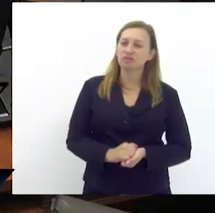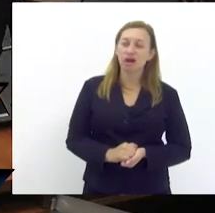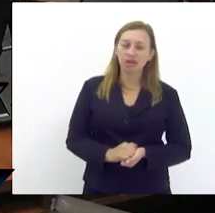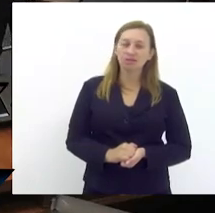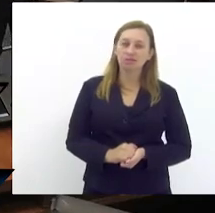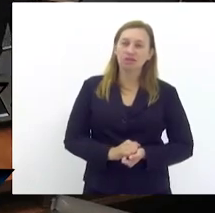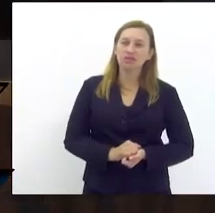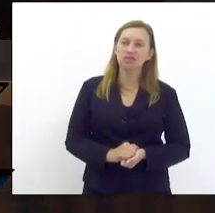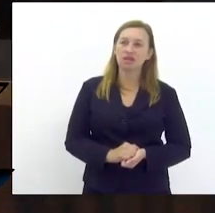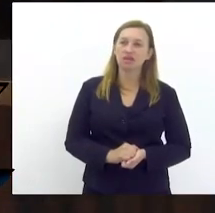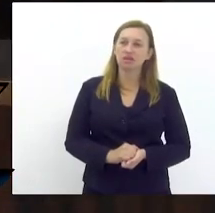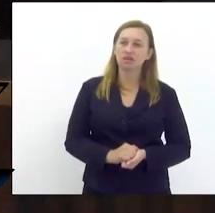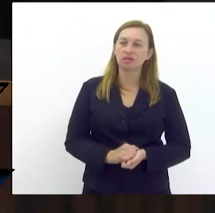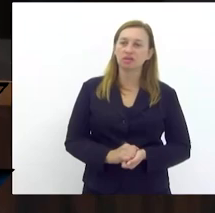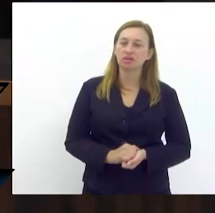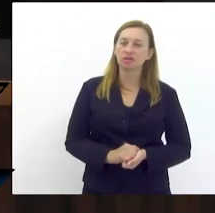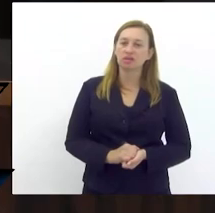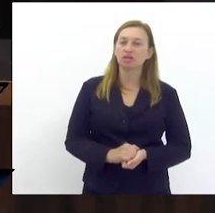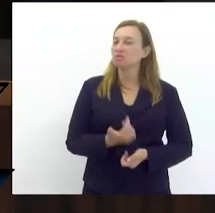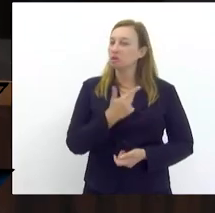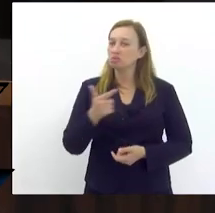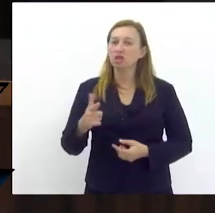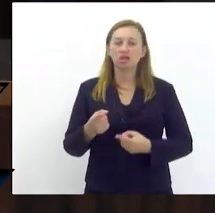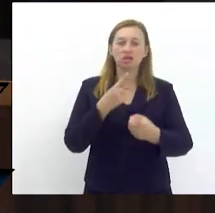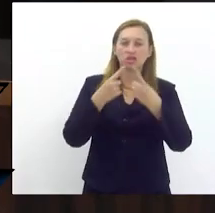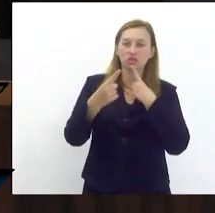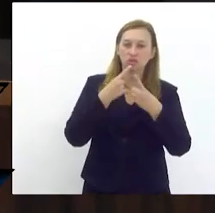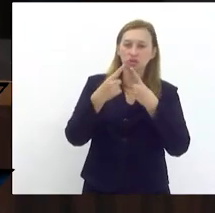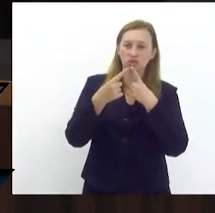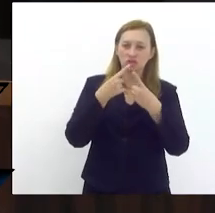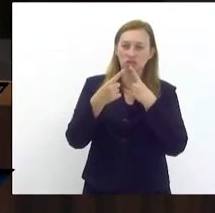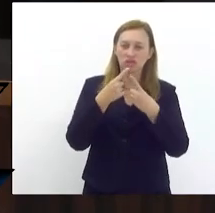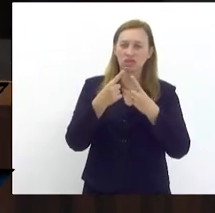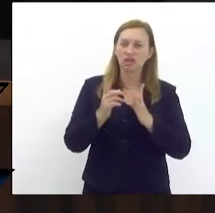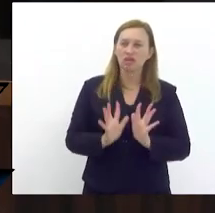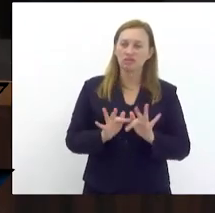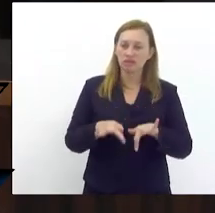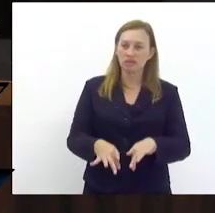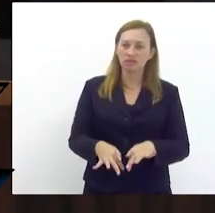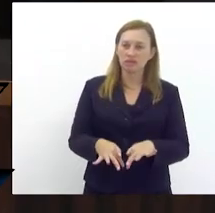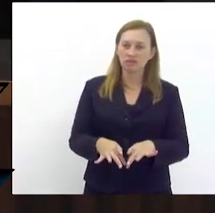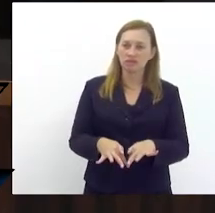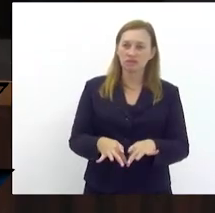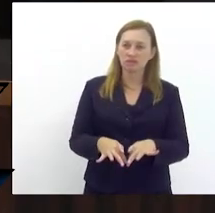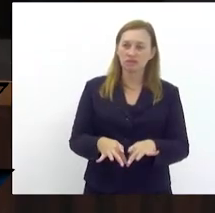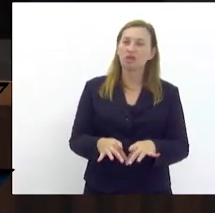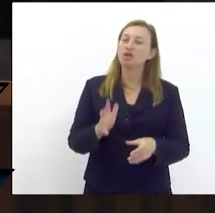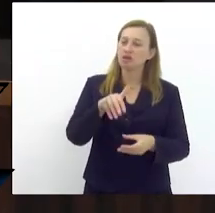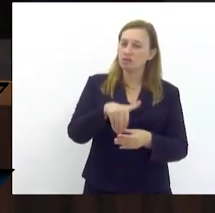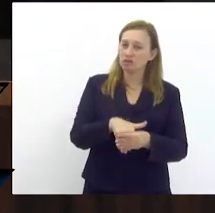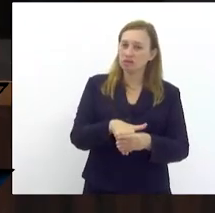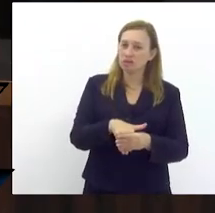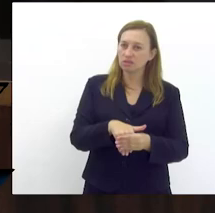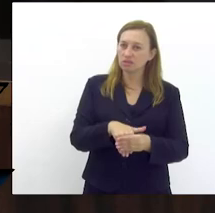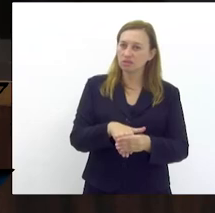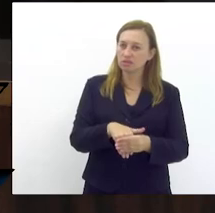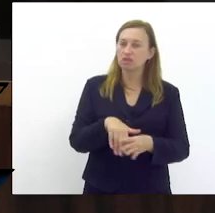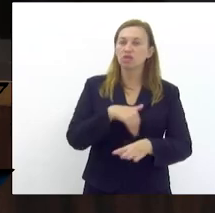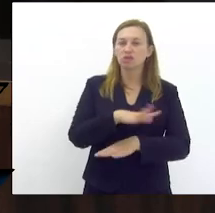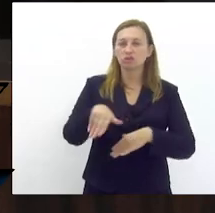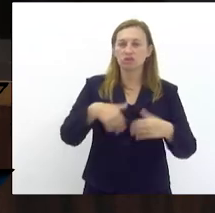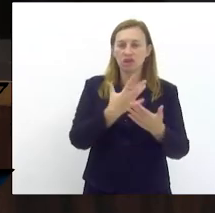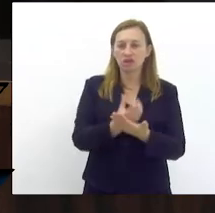não havendo mais com Quem Queira discutir encerrado a discussão em votação